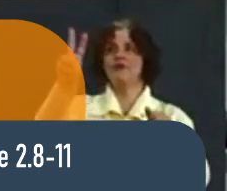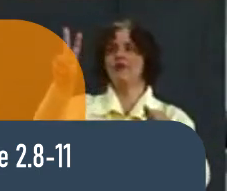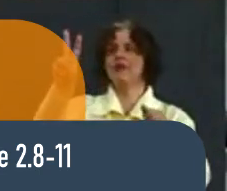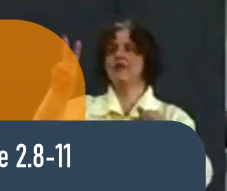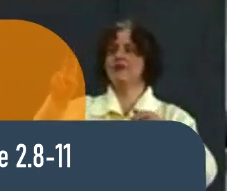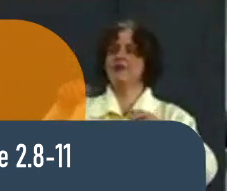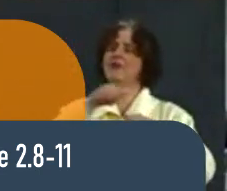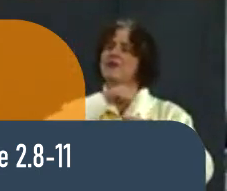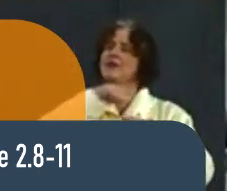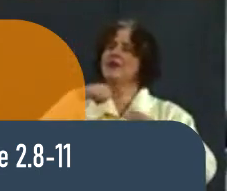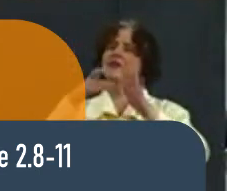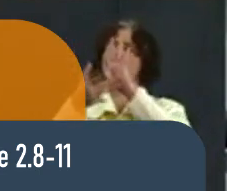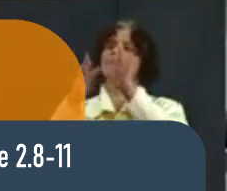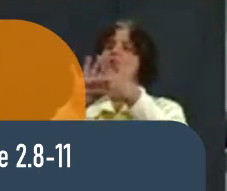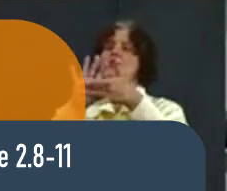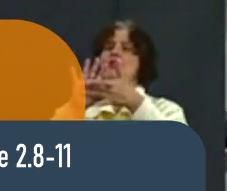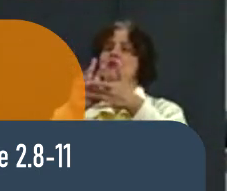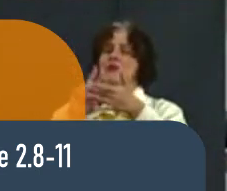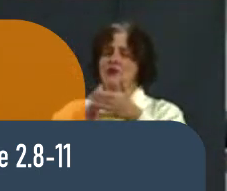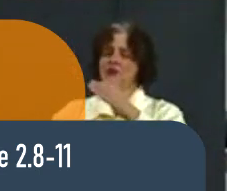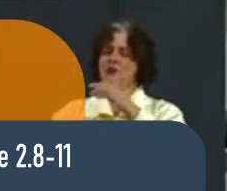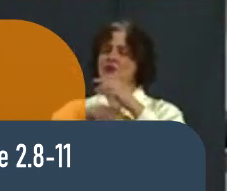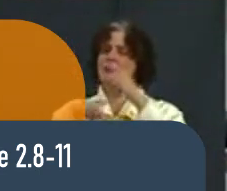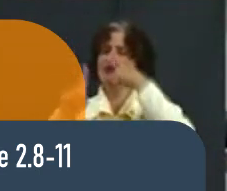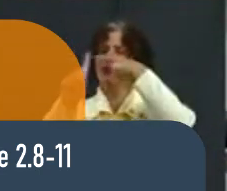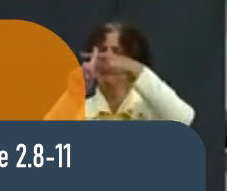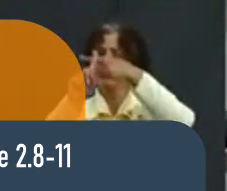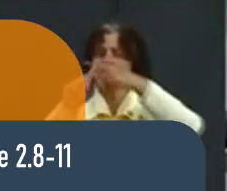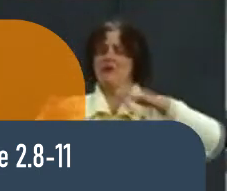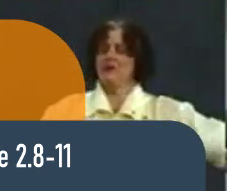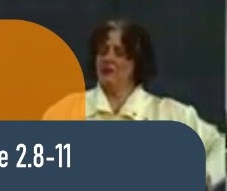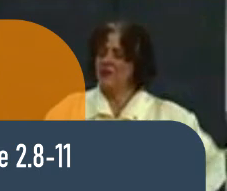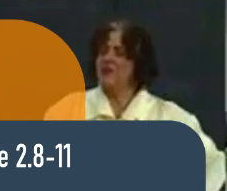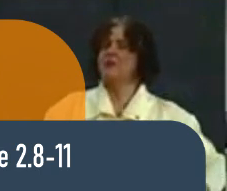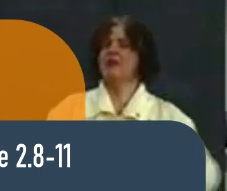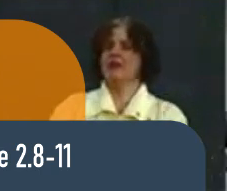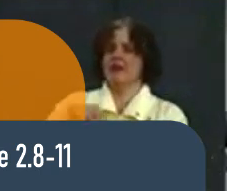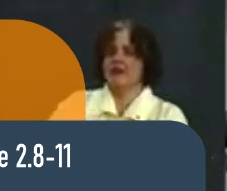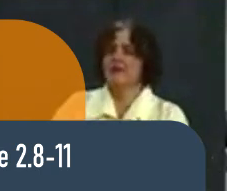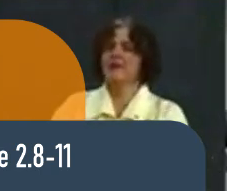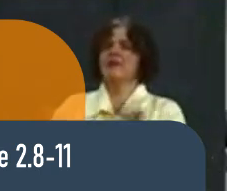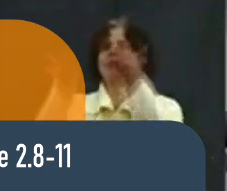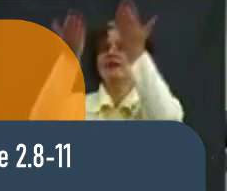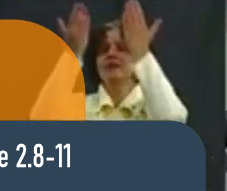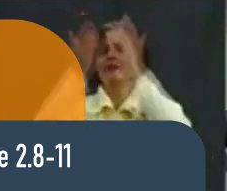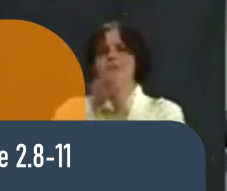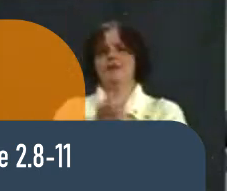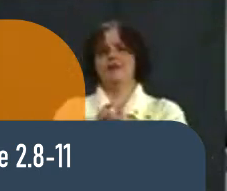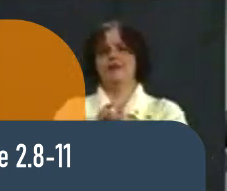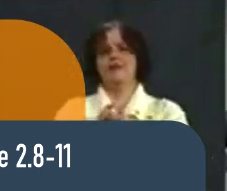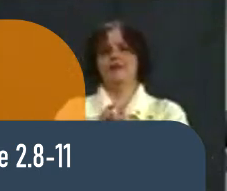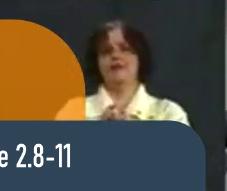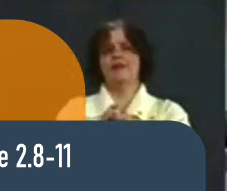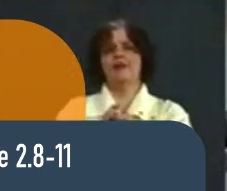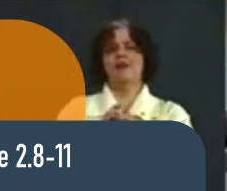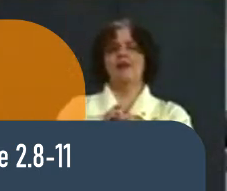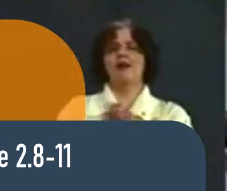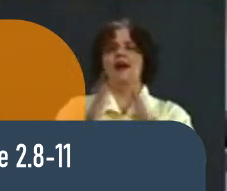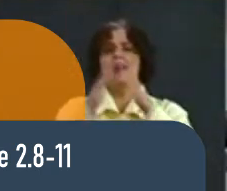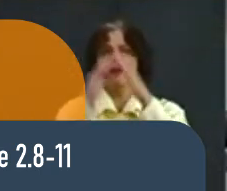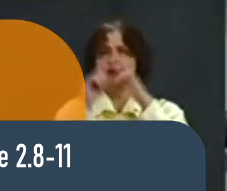sua ressurreição, da sua ascensão, desde o cumprimento da profecia de Joel, desde Pentecostes, a